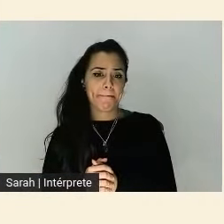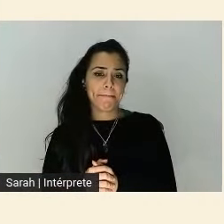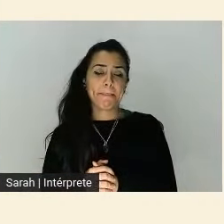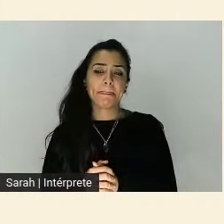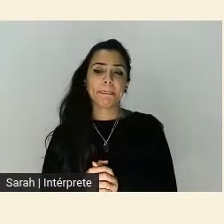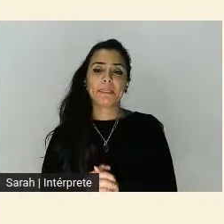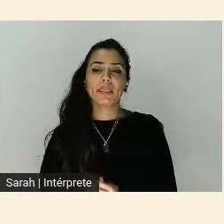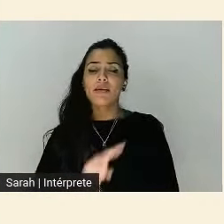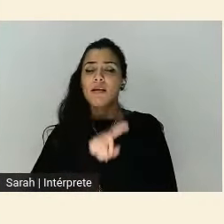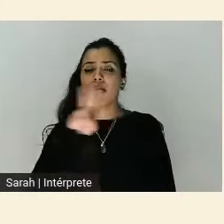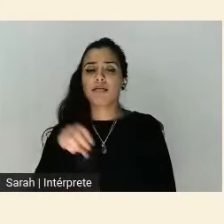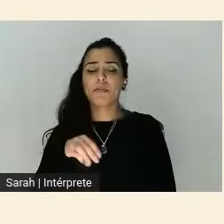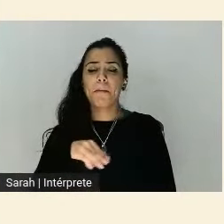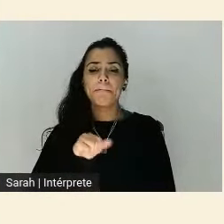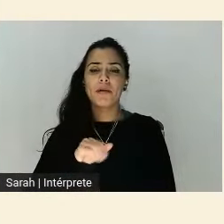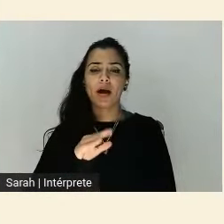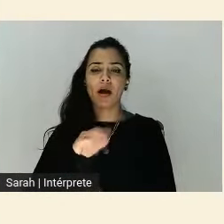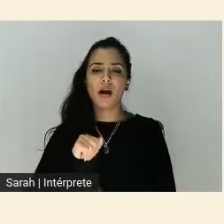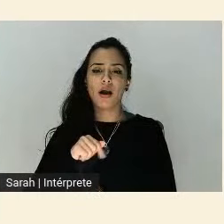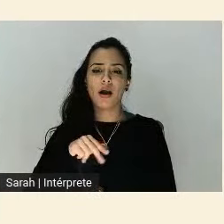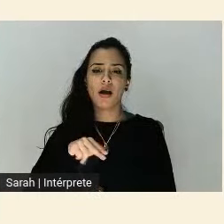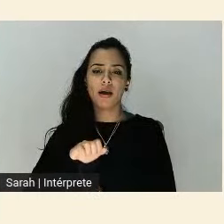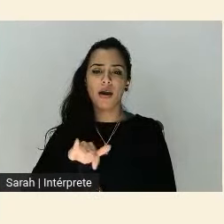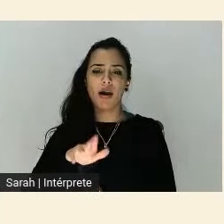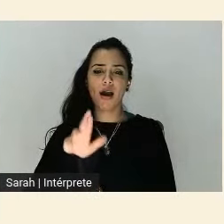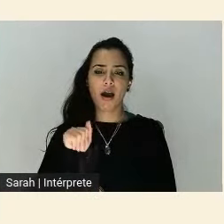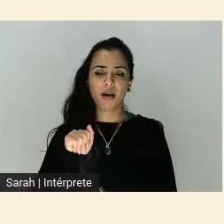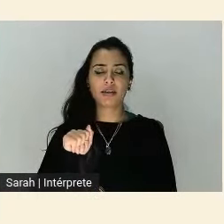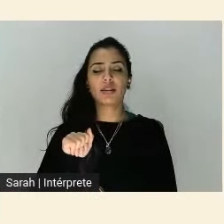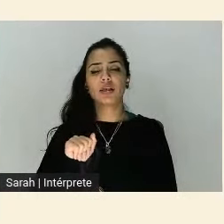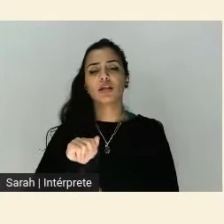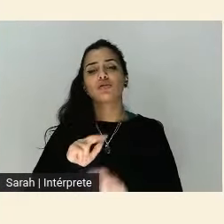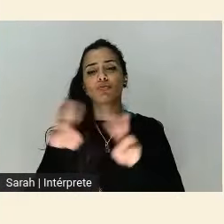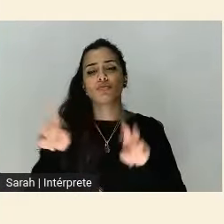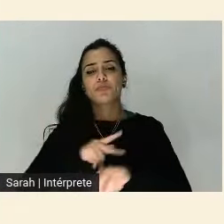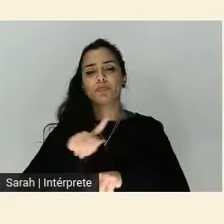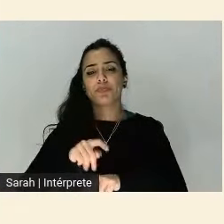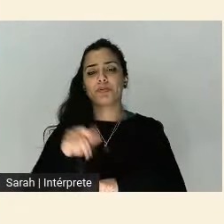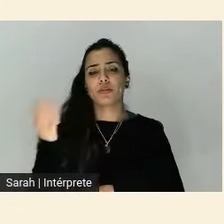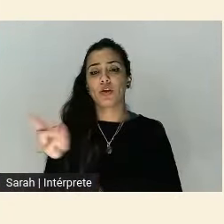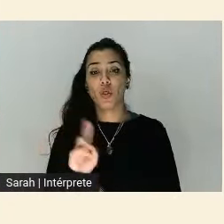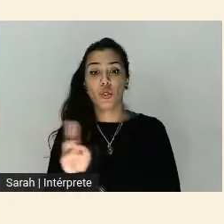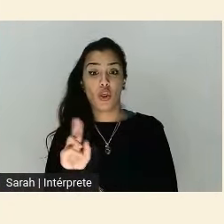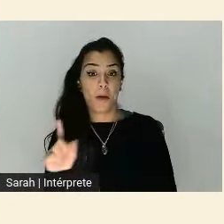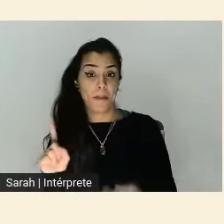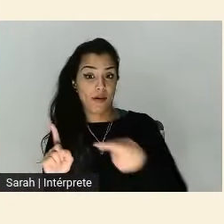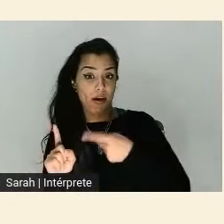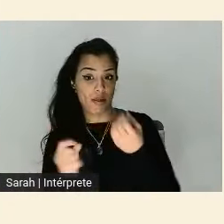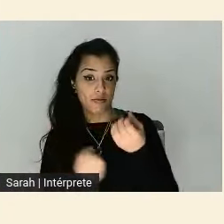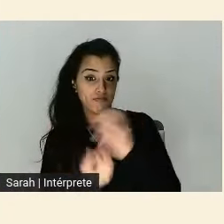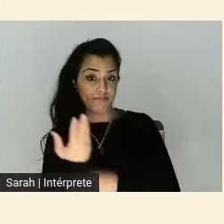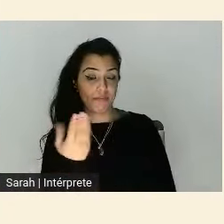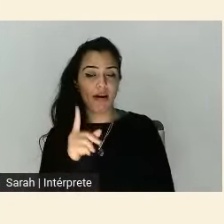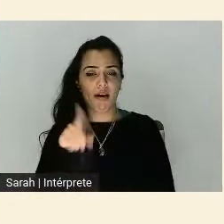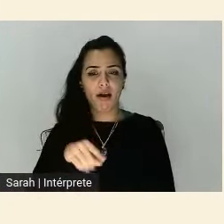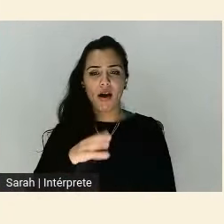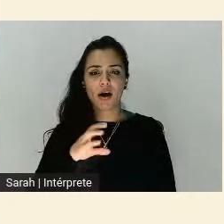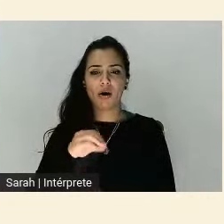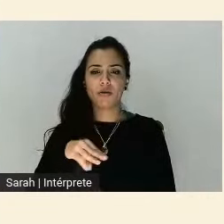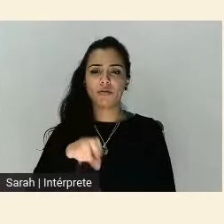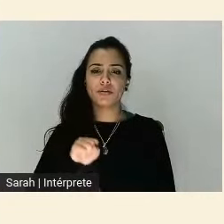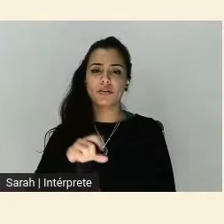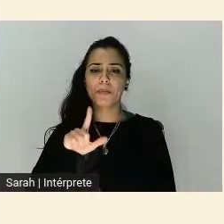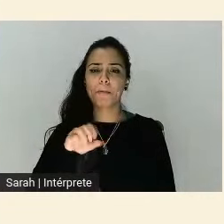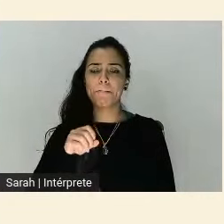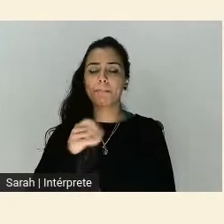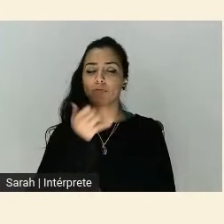macaqueada do estrangeiro, né, que ele chama de cosmopolita, né, e ao fundar,